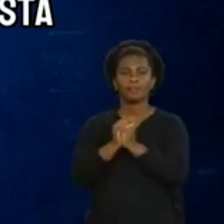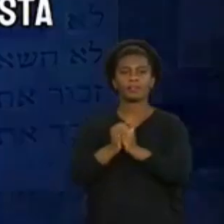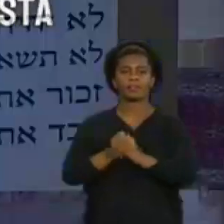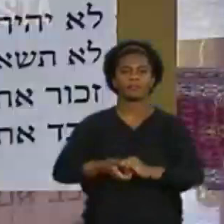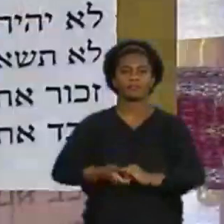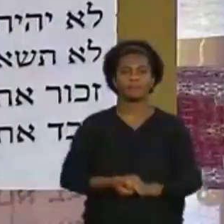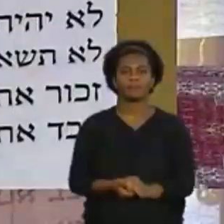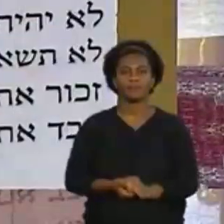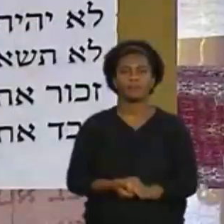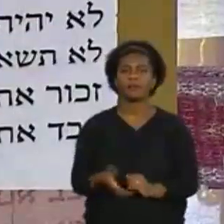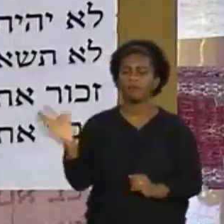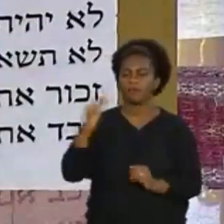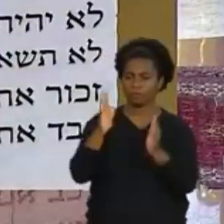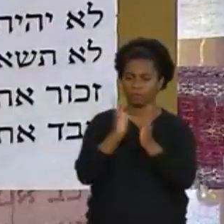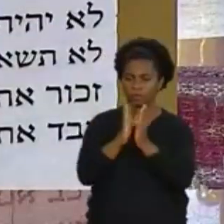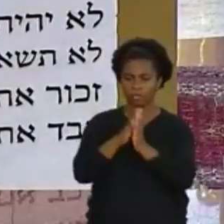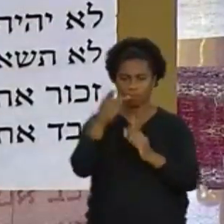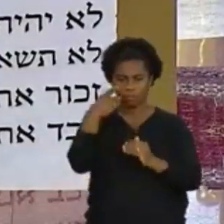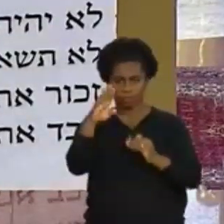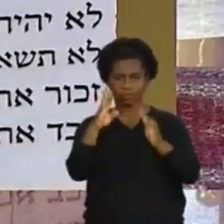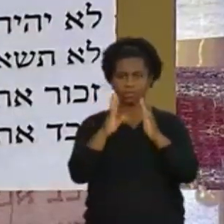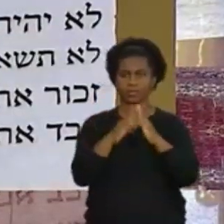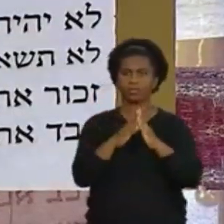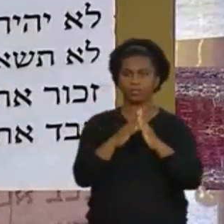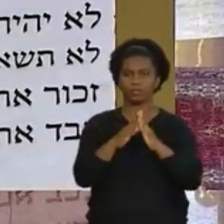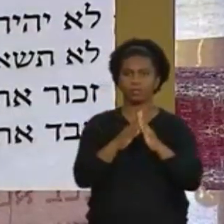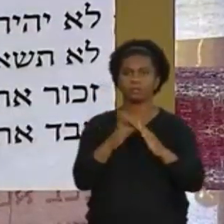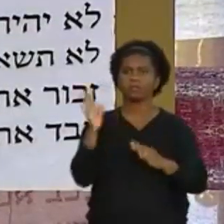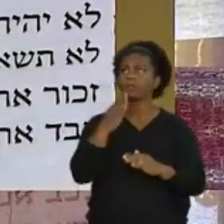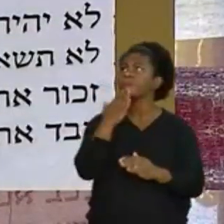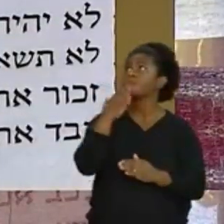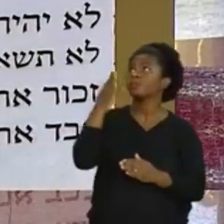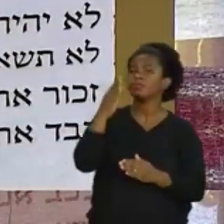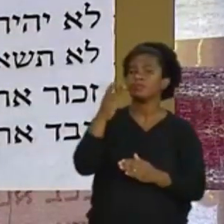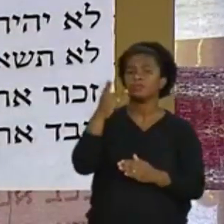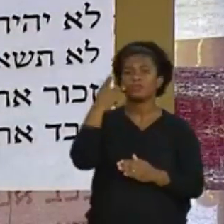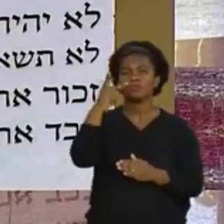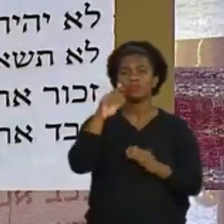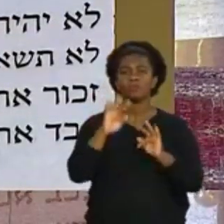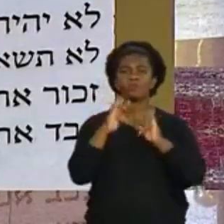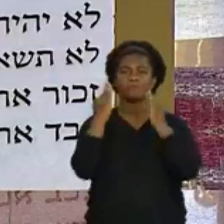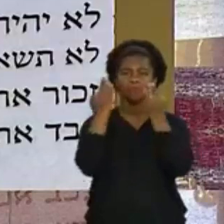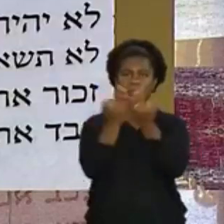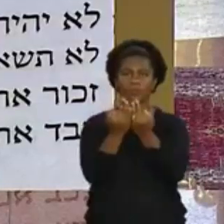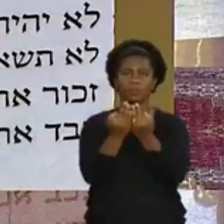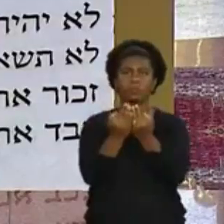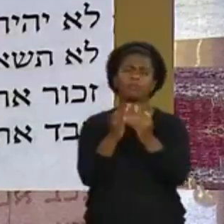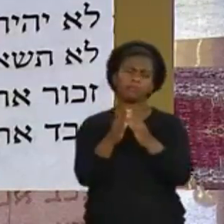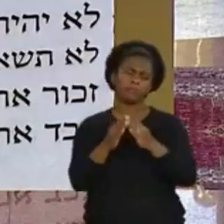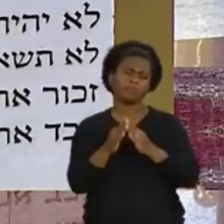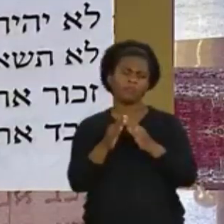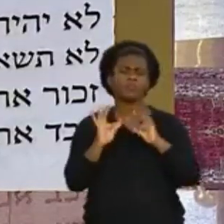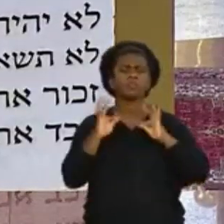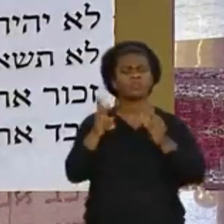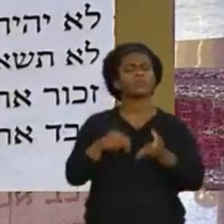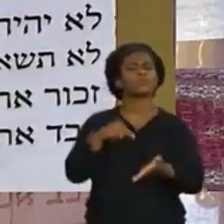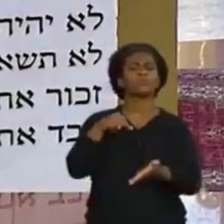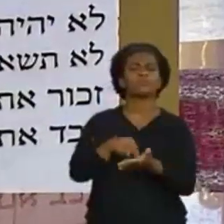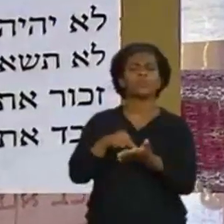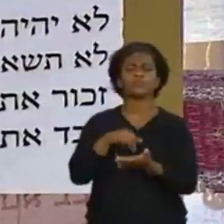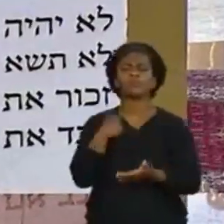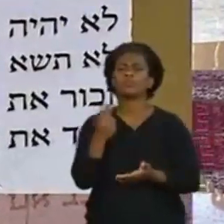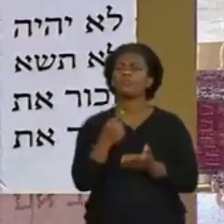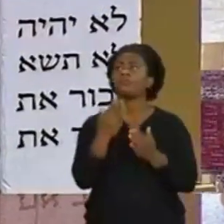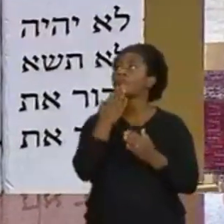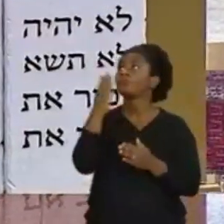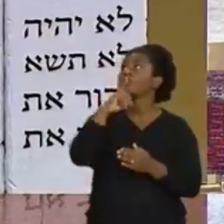Amém. Vamos orar pela sua casa, vamos pedir agora pela sua família. Por favor, fique em pé, vamos pedir a